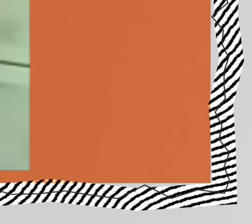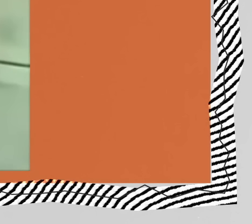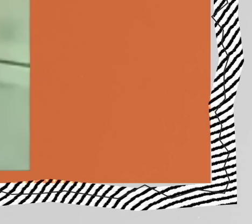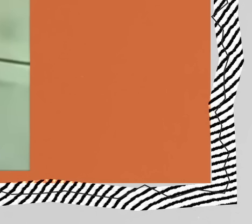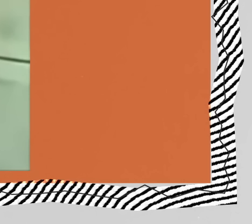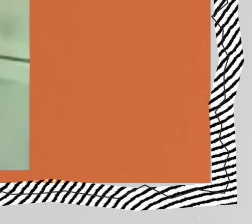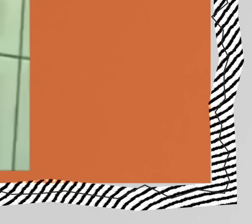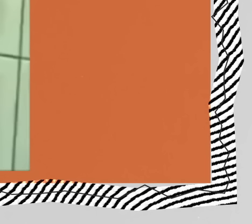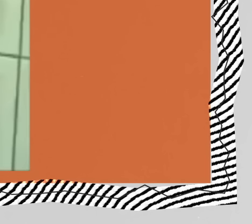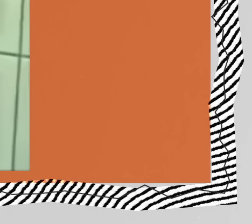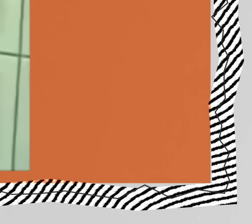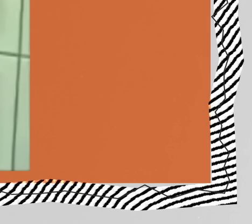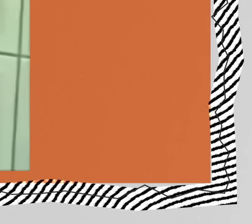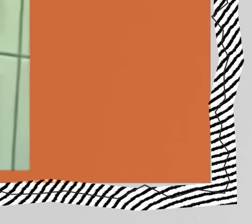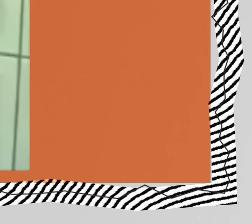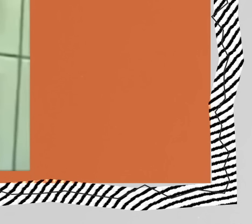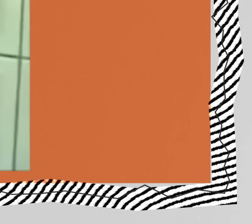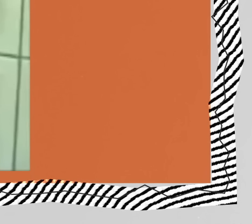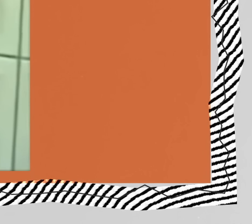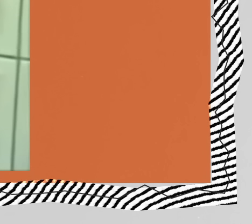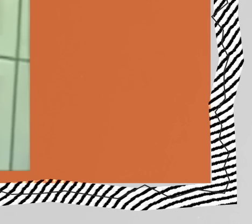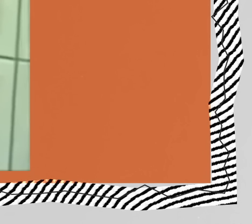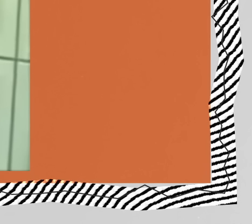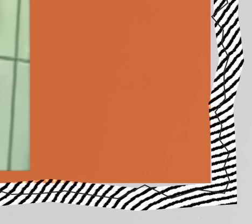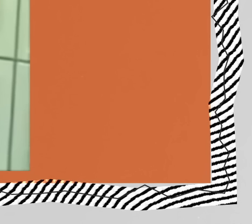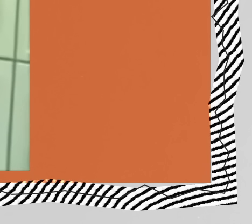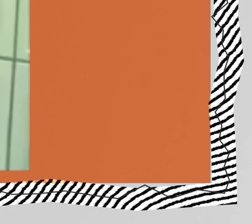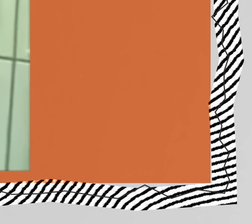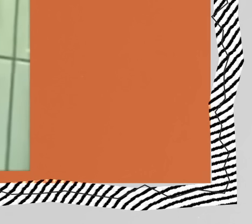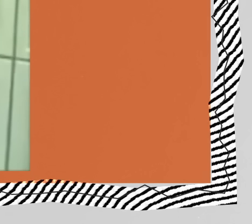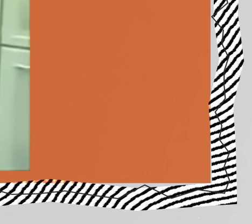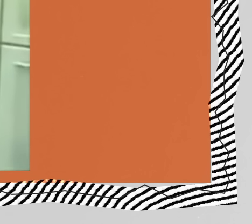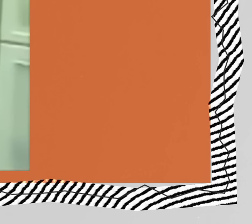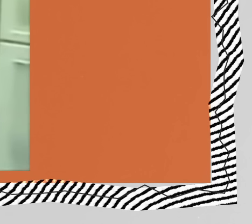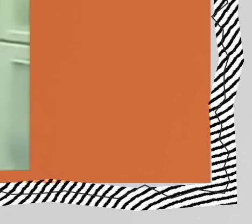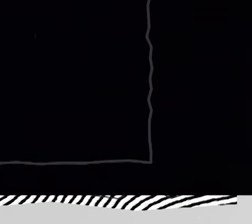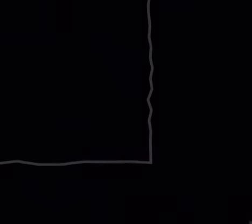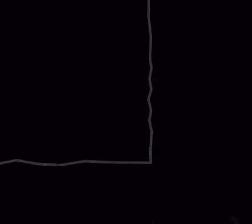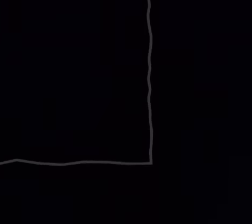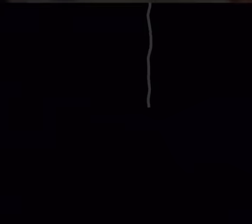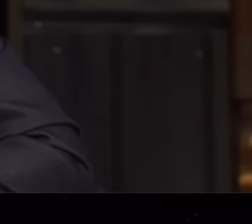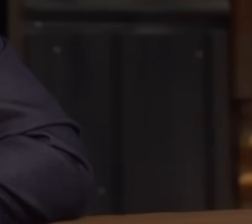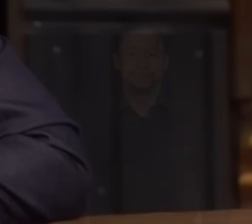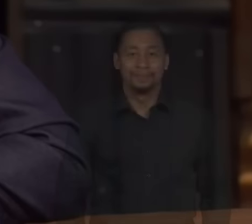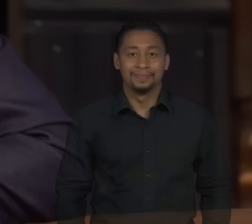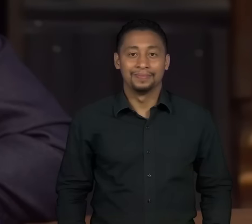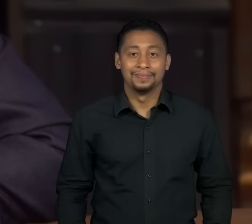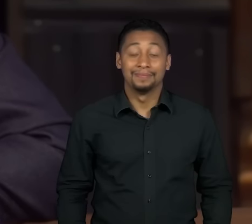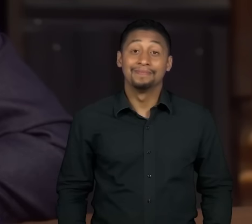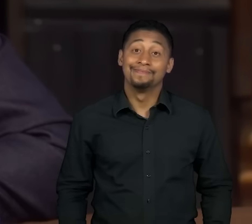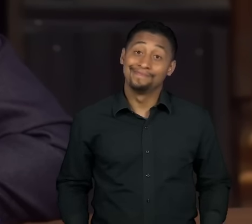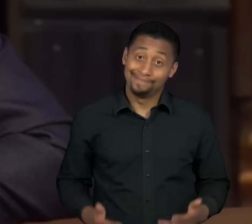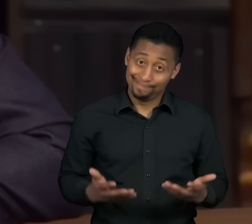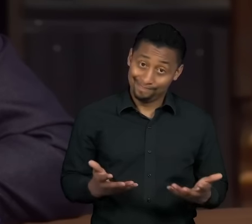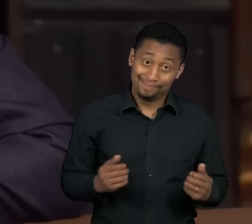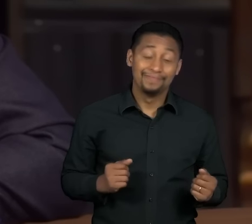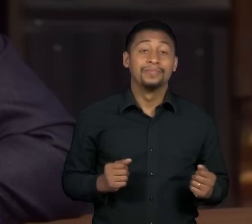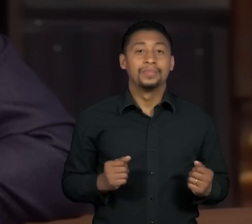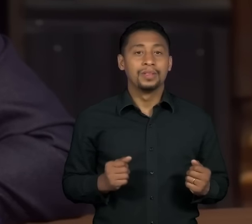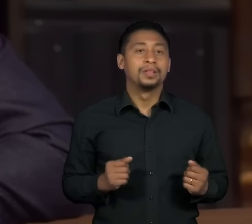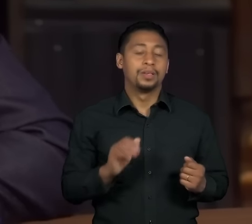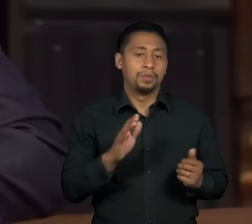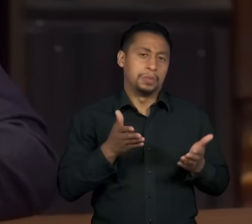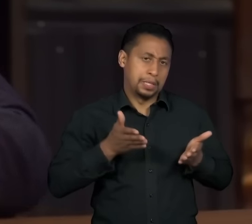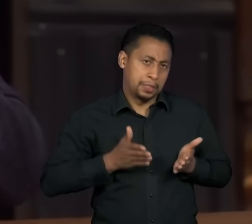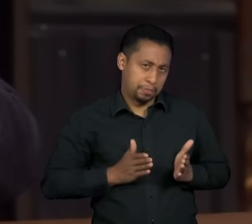absoluta. Eu sou Stephanie. O nascimento do Arlindo tem